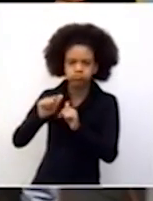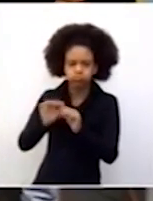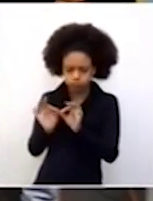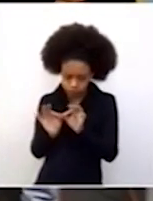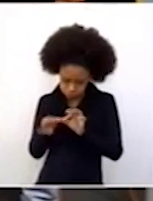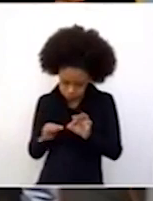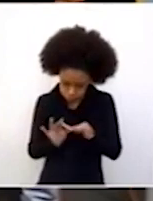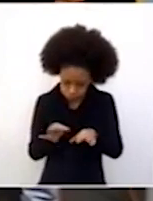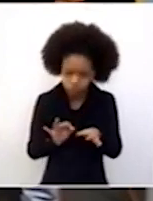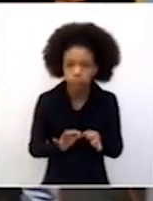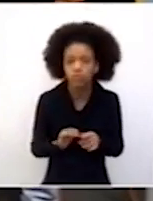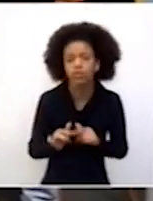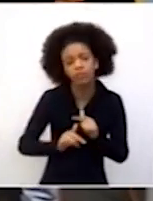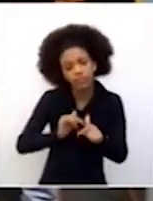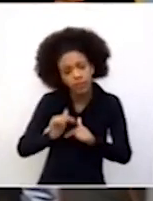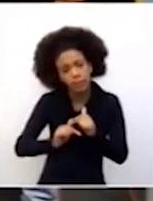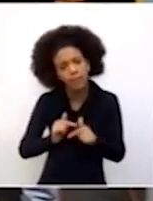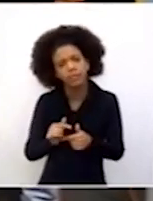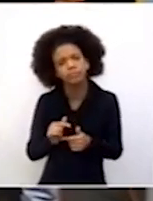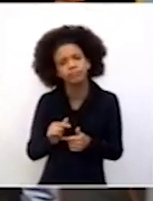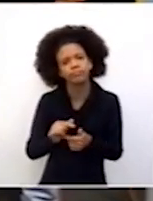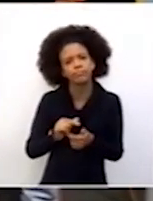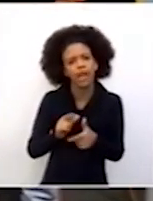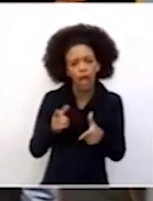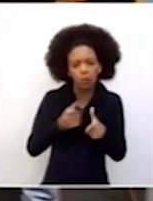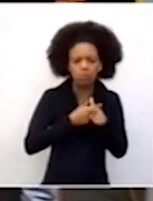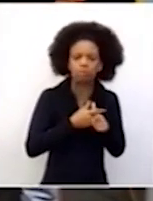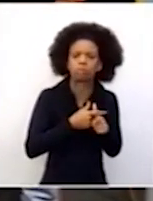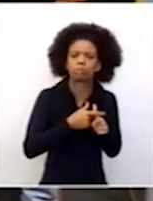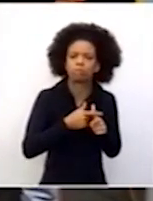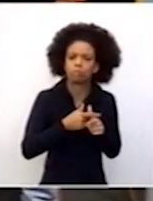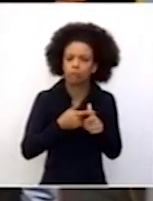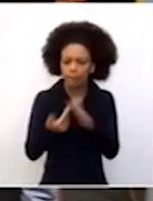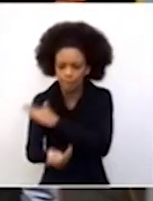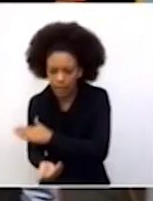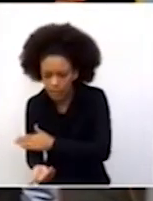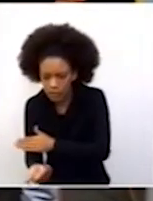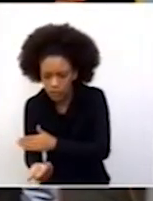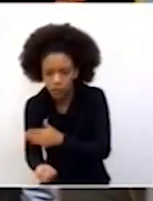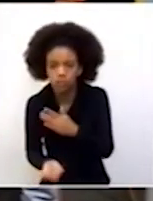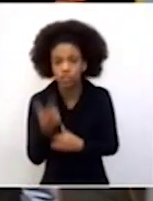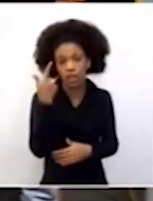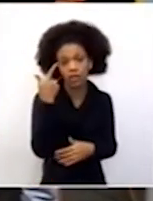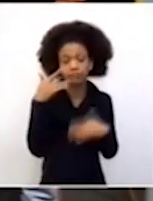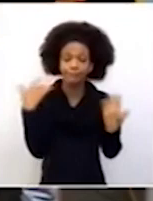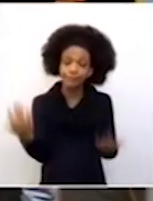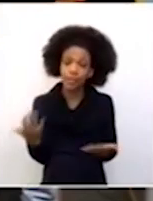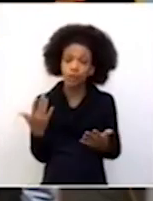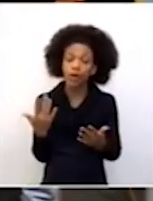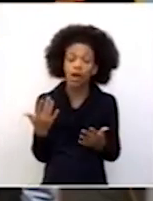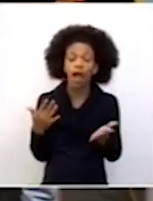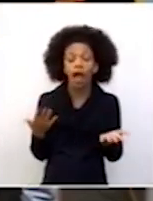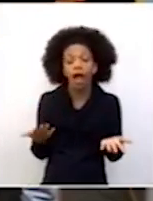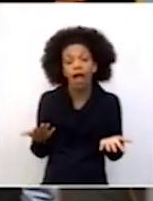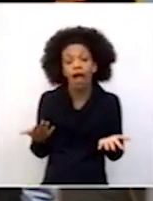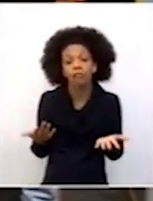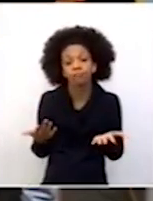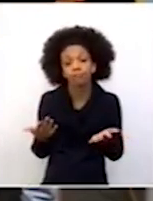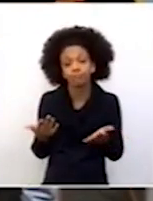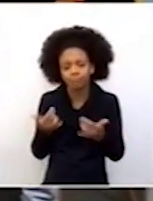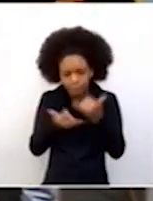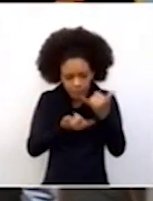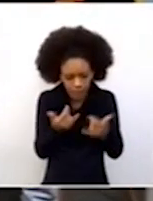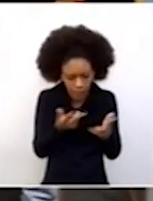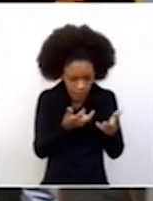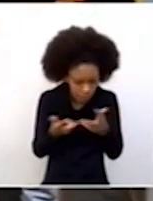com os alunos, a questão de crédito, débito, ganha e perde, né, já desde do momento dos anos iniciais, trabalhar essa